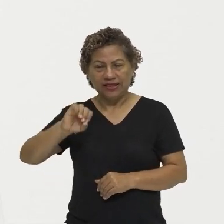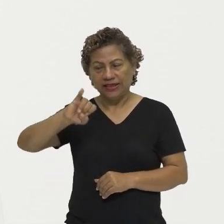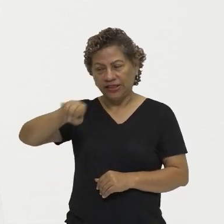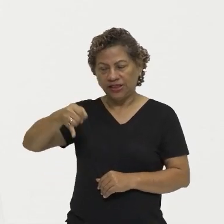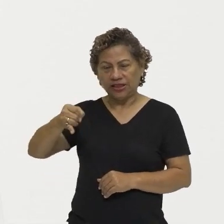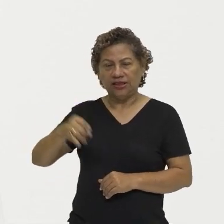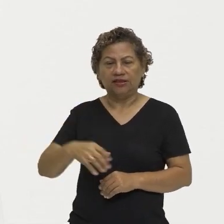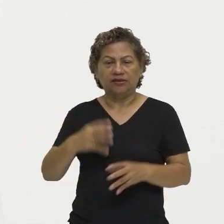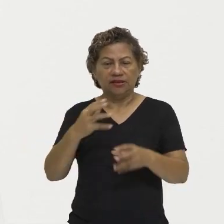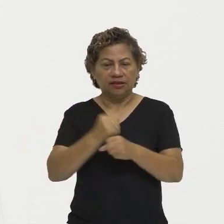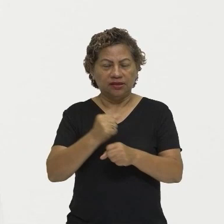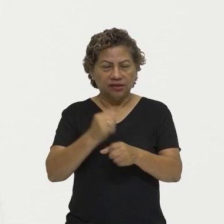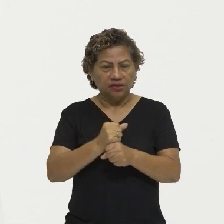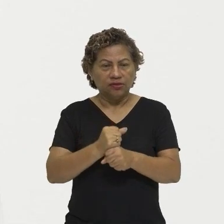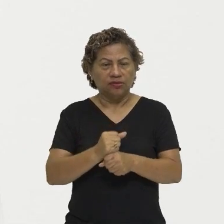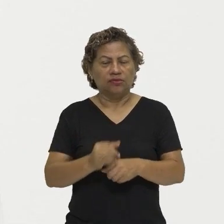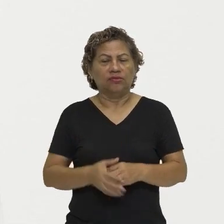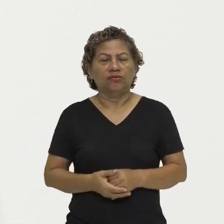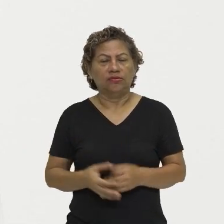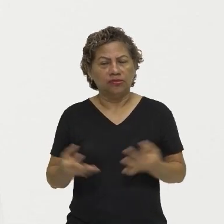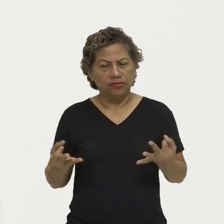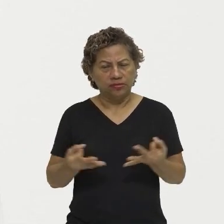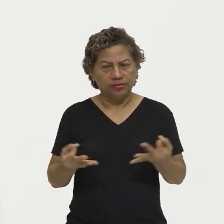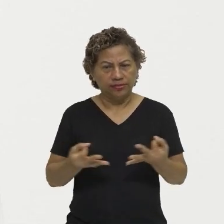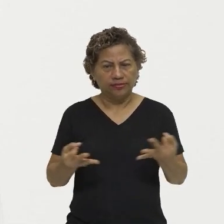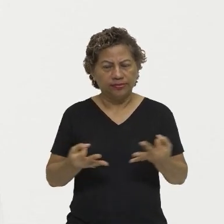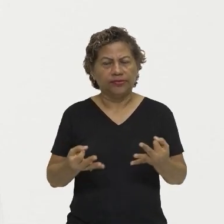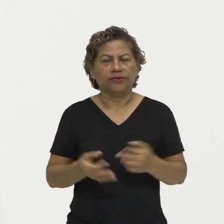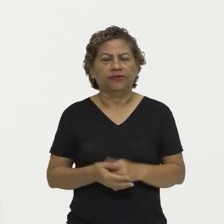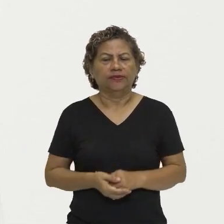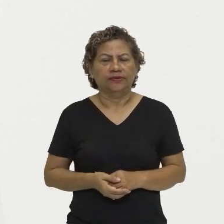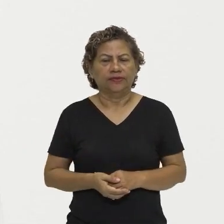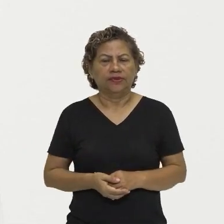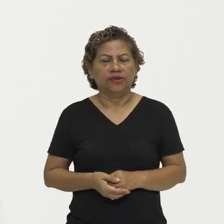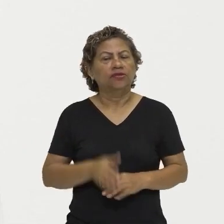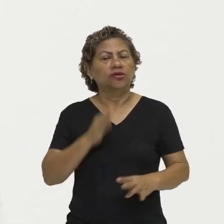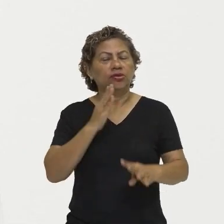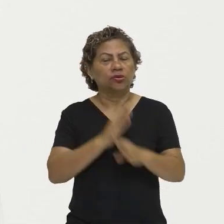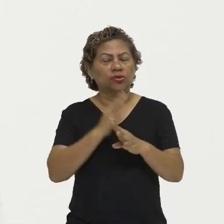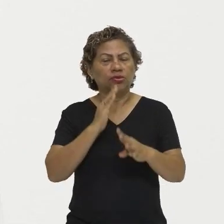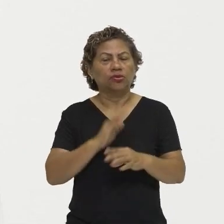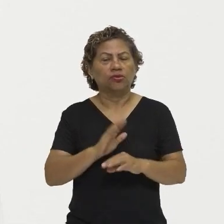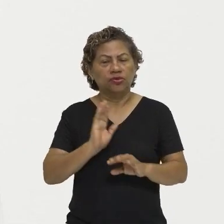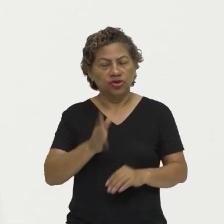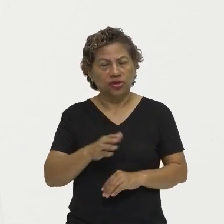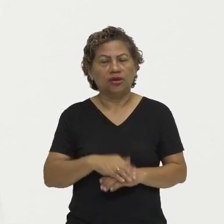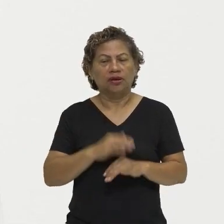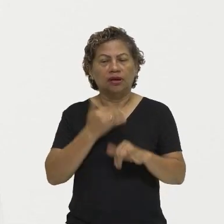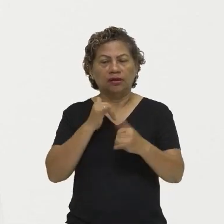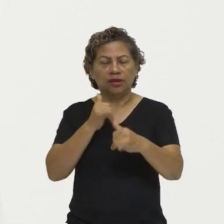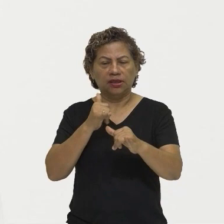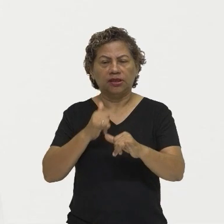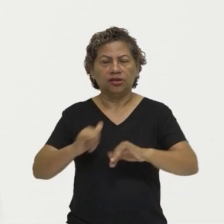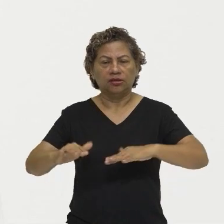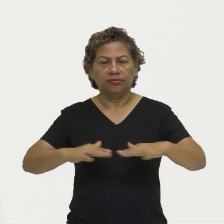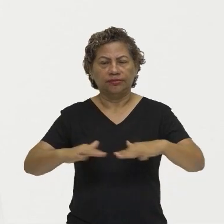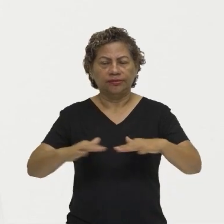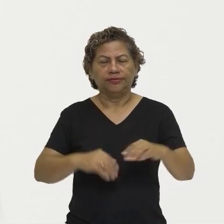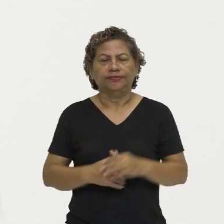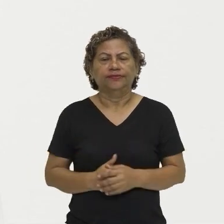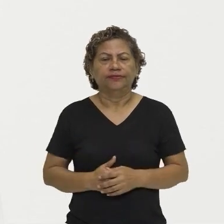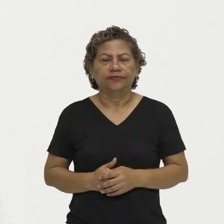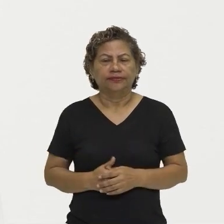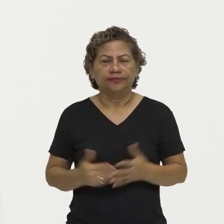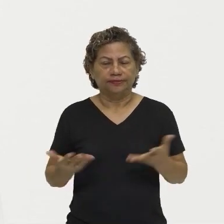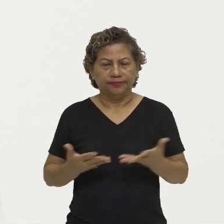Calculamos a energia cinética, colocamos a unidade de medida, já temos a primeira parte da energia mecânica. Agora, a segunda